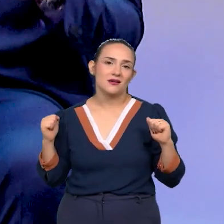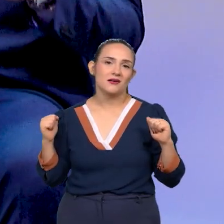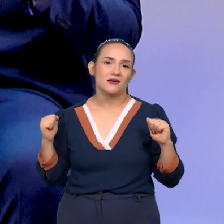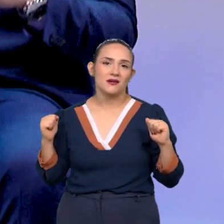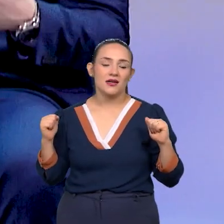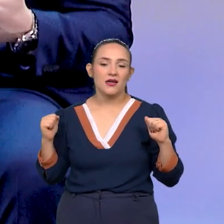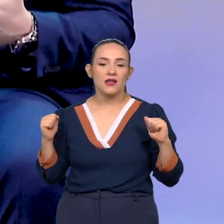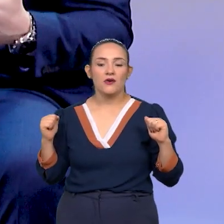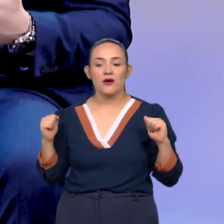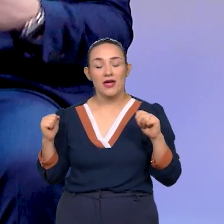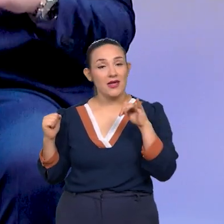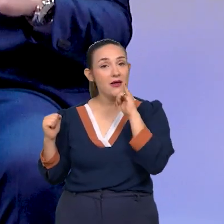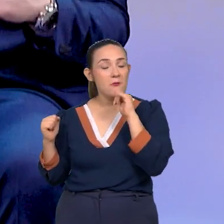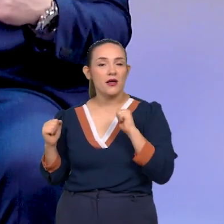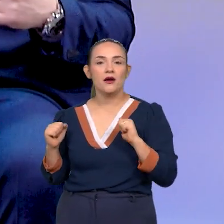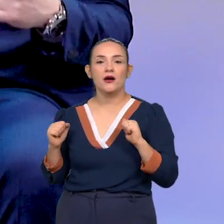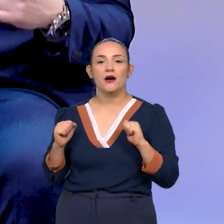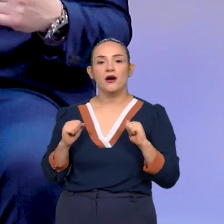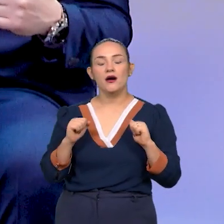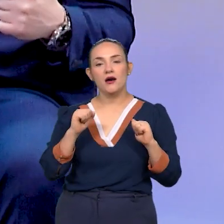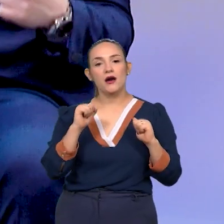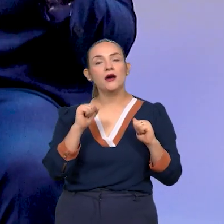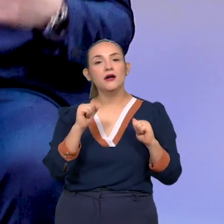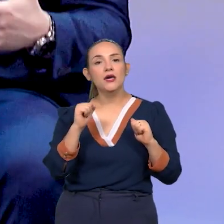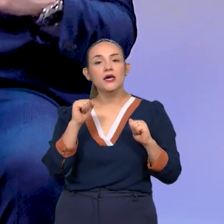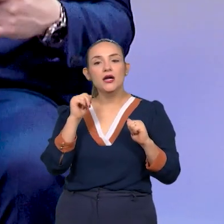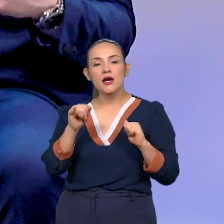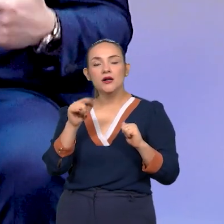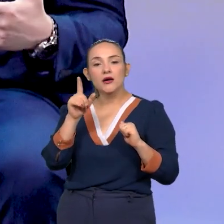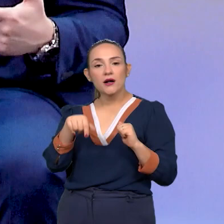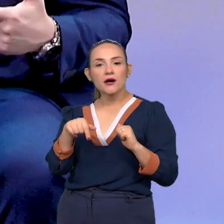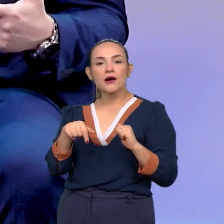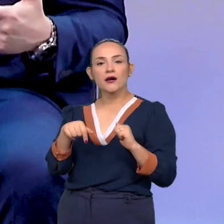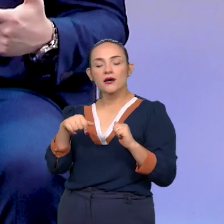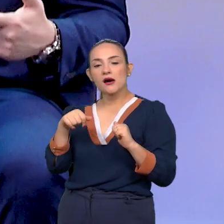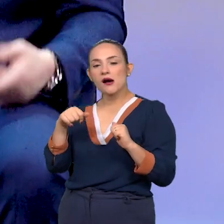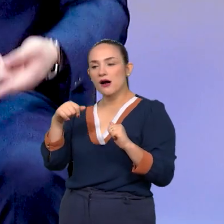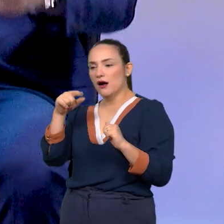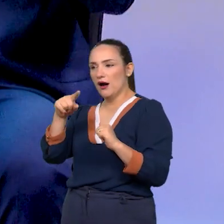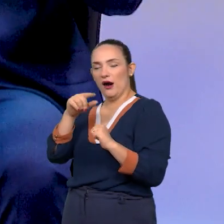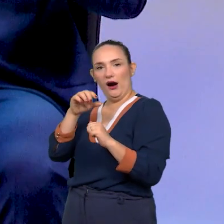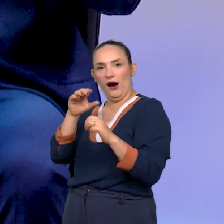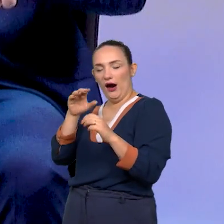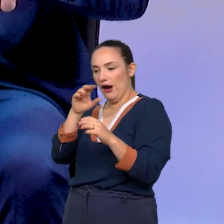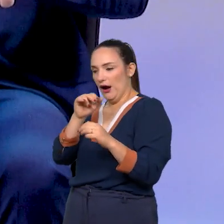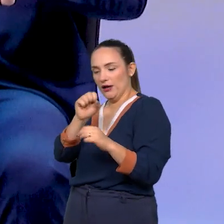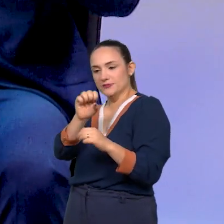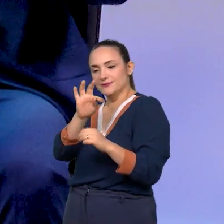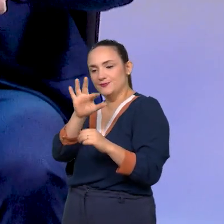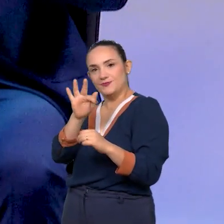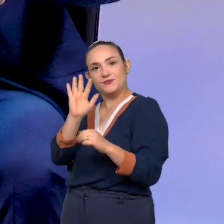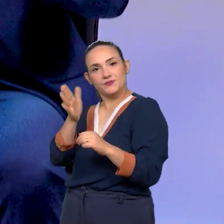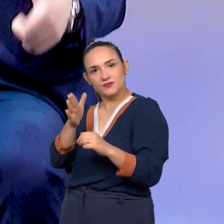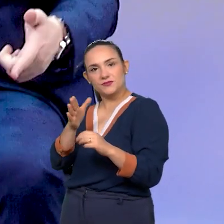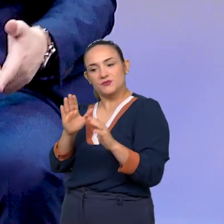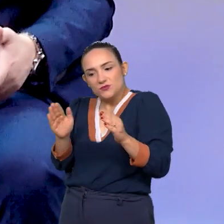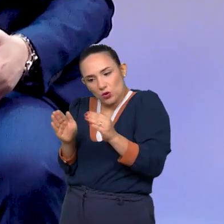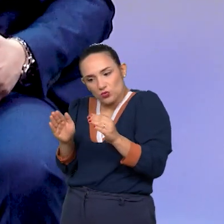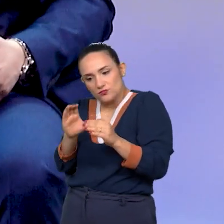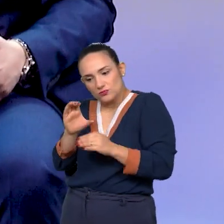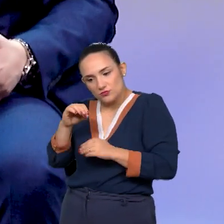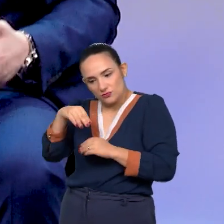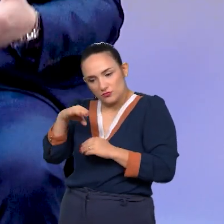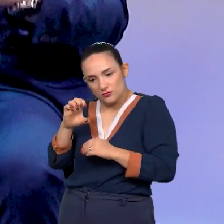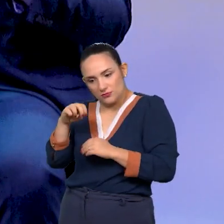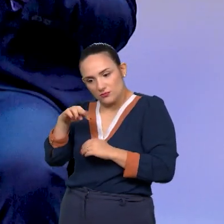eficácia da coisa julgada quando a decisão foi contrária a uma decisão e controle concentrado de constitucionalidade e agora ele reafirmou que também sede repercussão